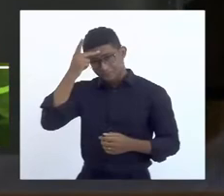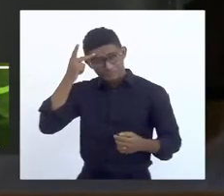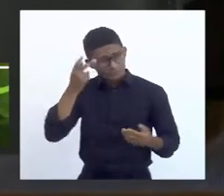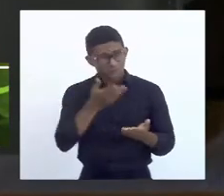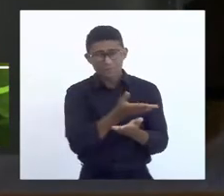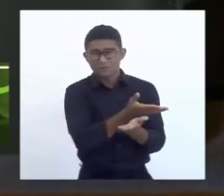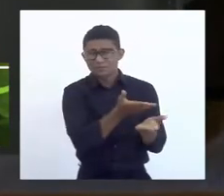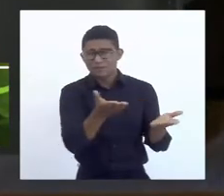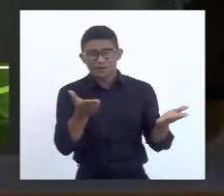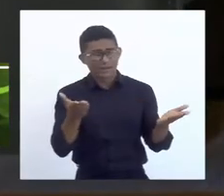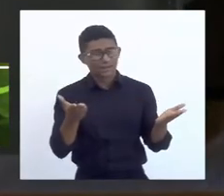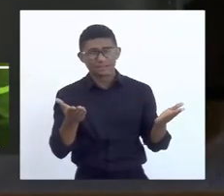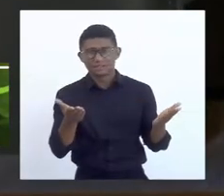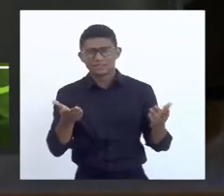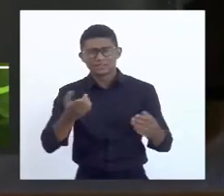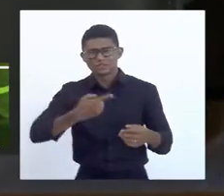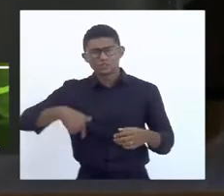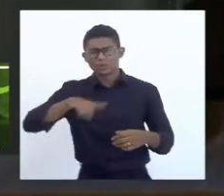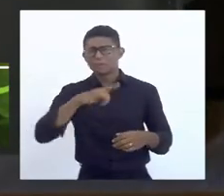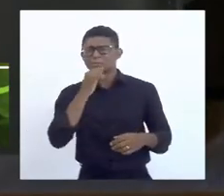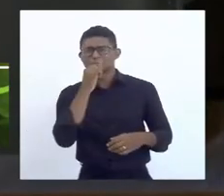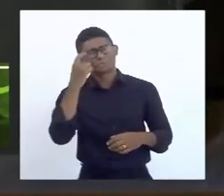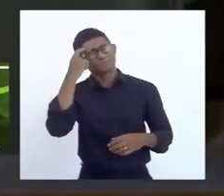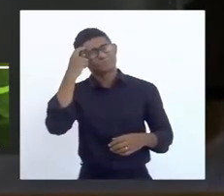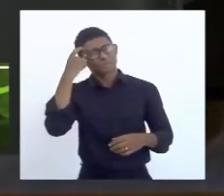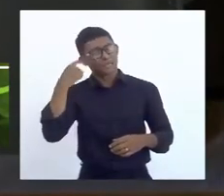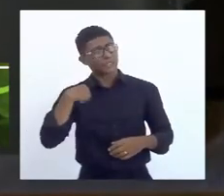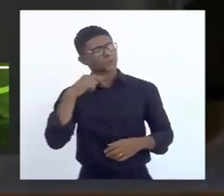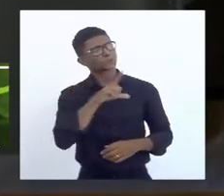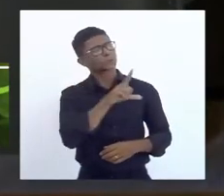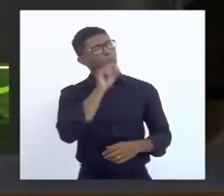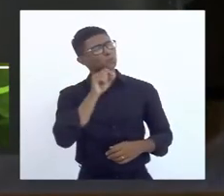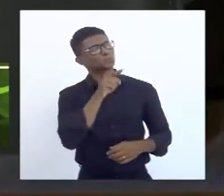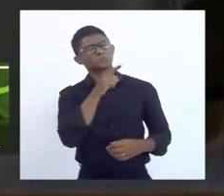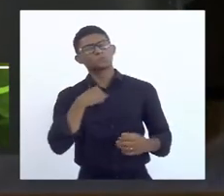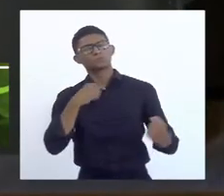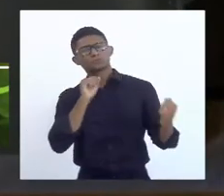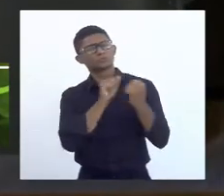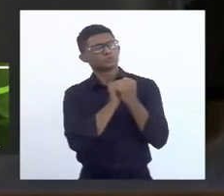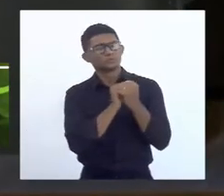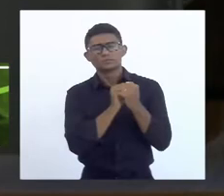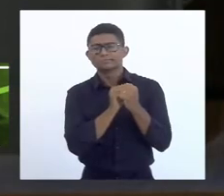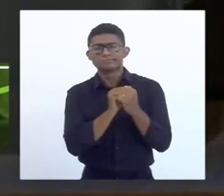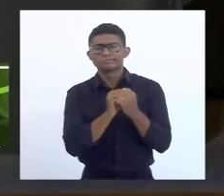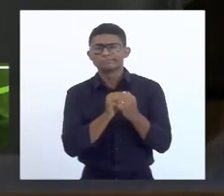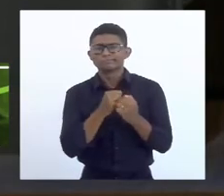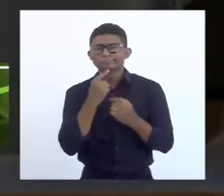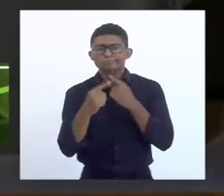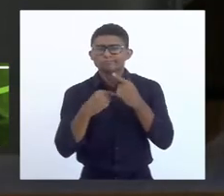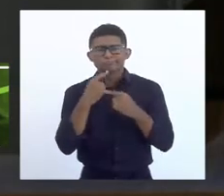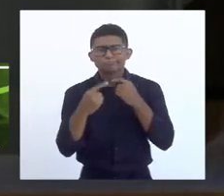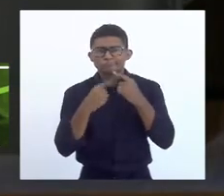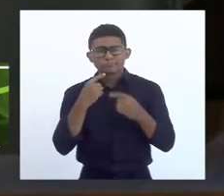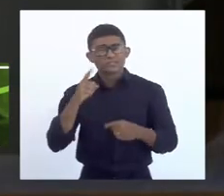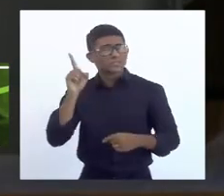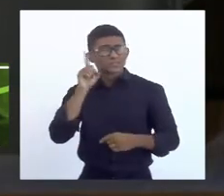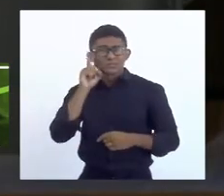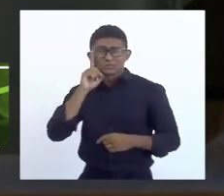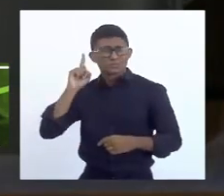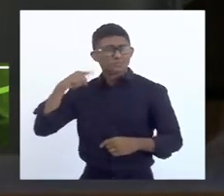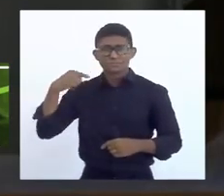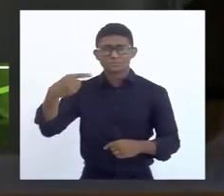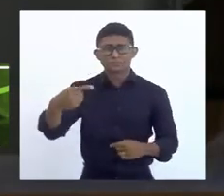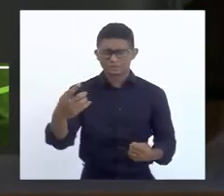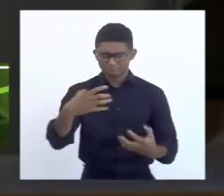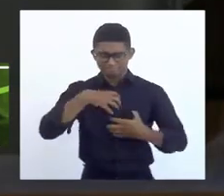não escolhemos. Nós não temos a chance de nos livrarmos dela. É uma dor diária na alma.